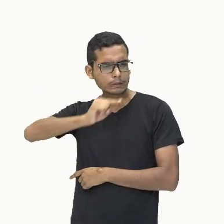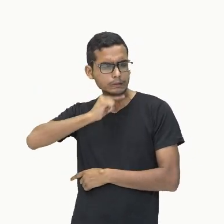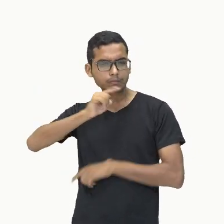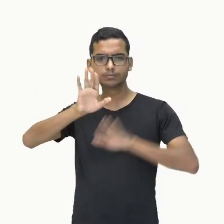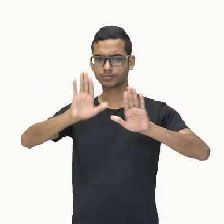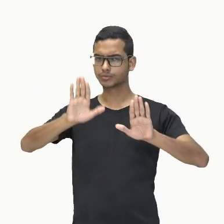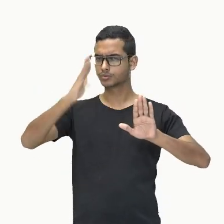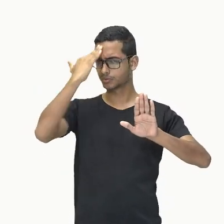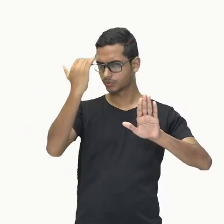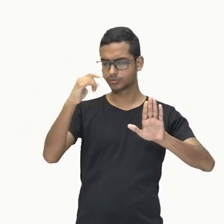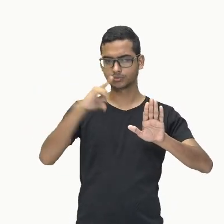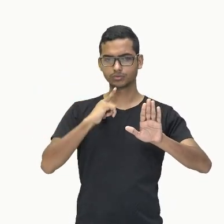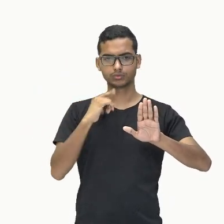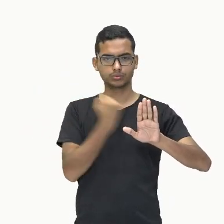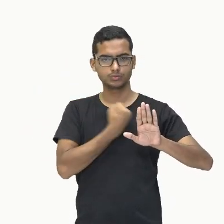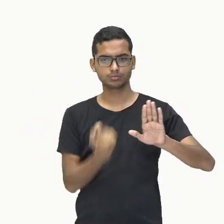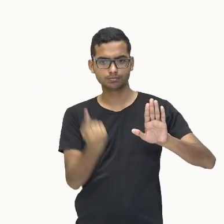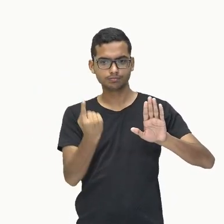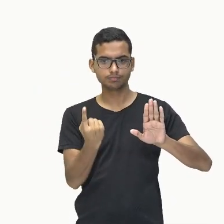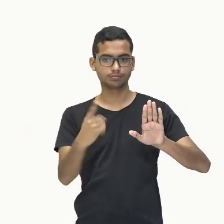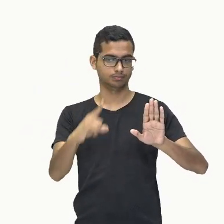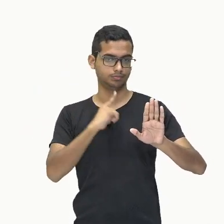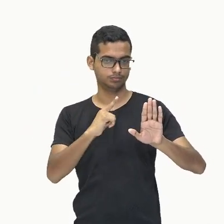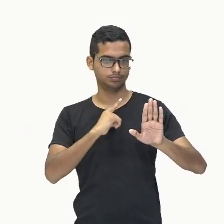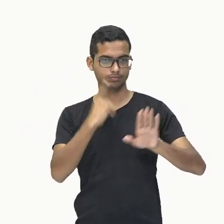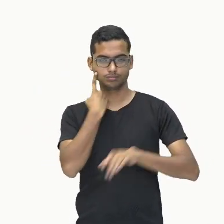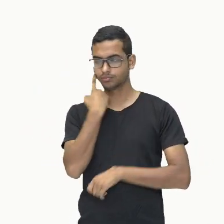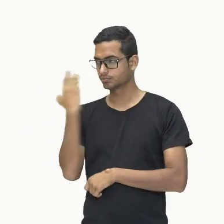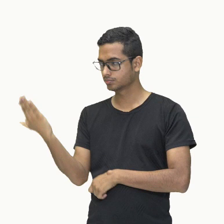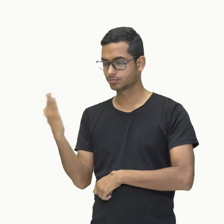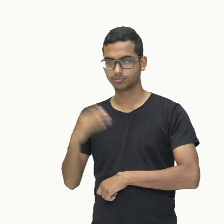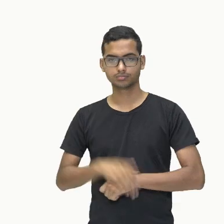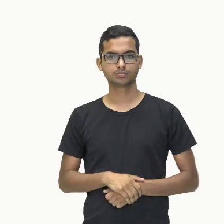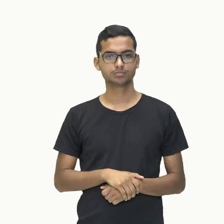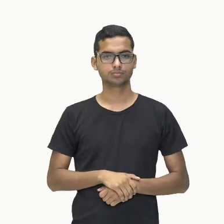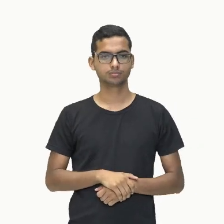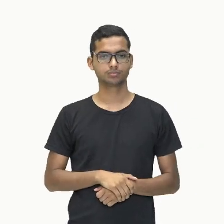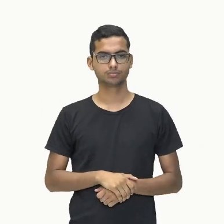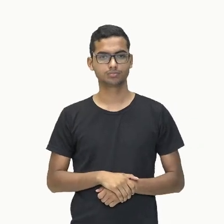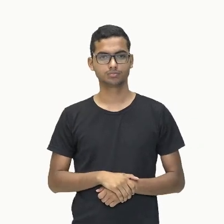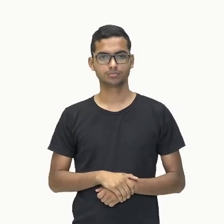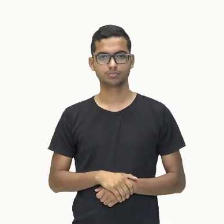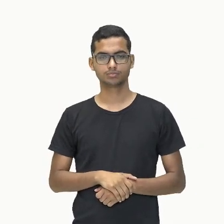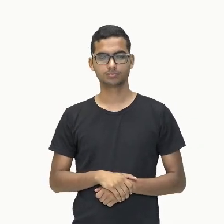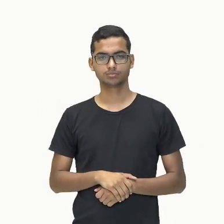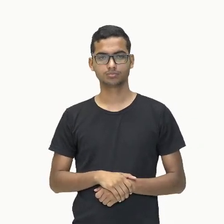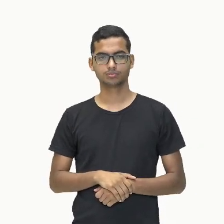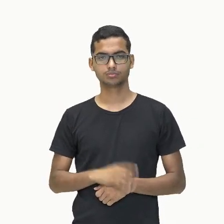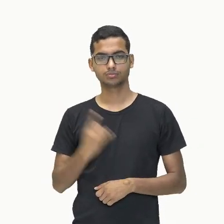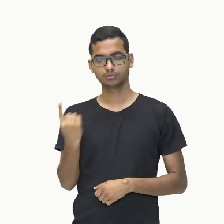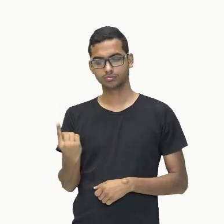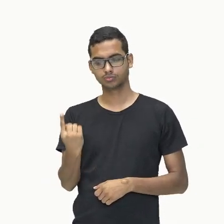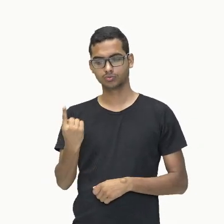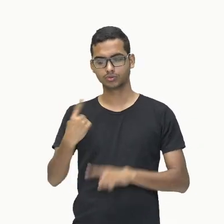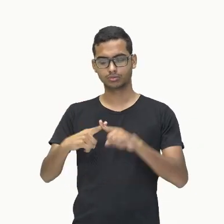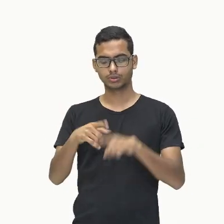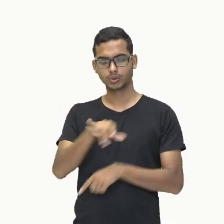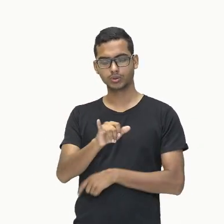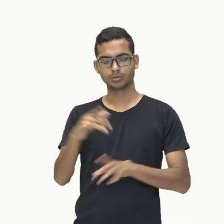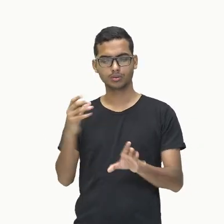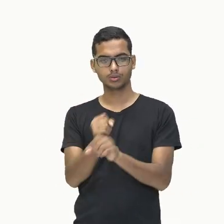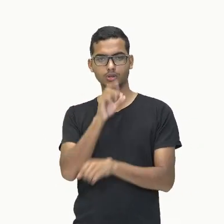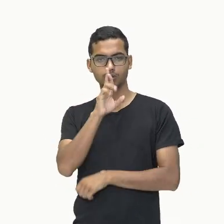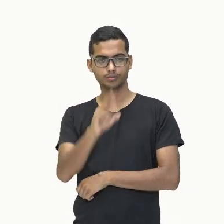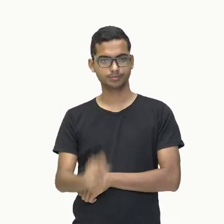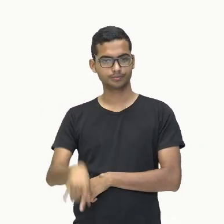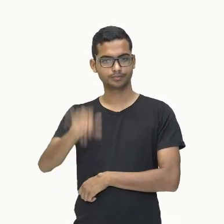a gente sabe que existe um 1 aqui, ó. O 1 multiplicado com Y é igual ao próprio Y, tá? Então, quando não aparece,